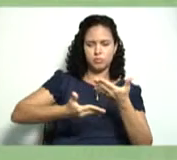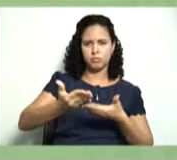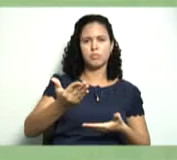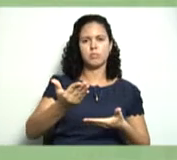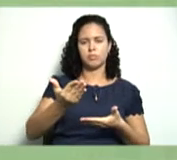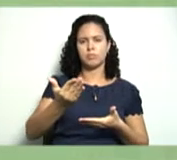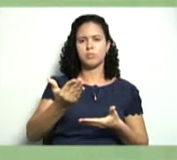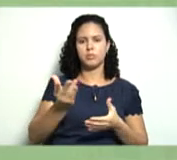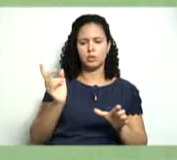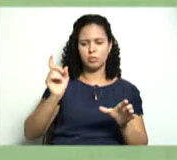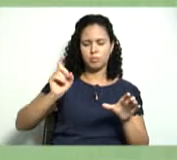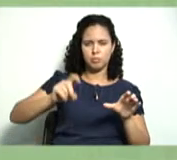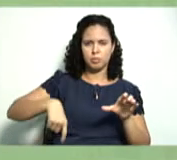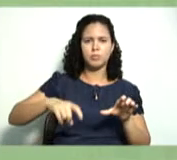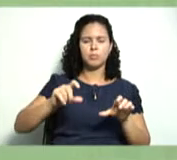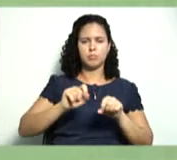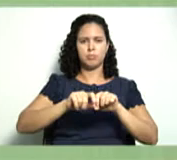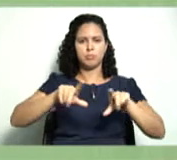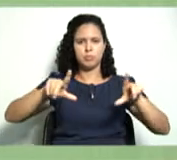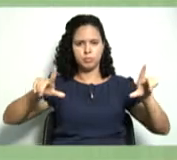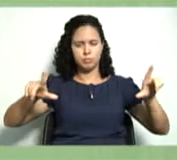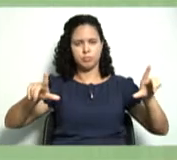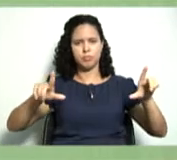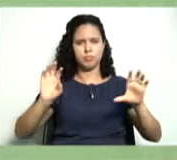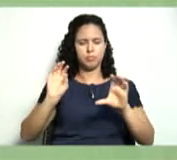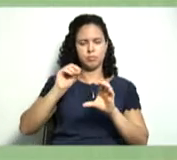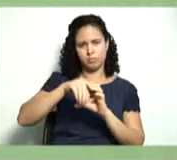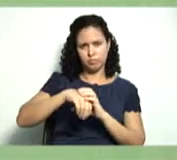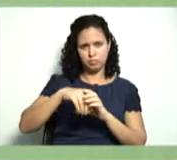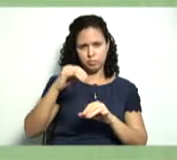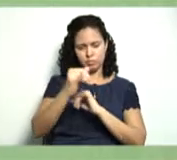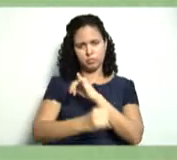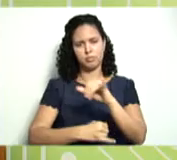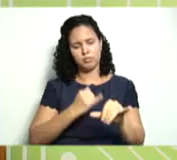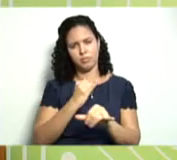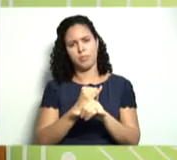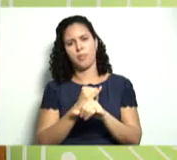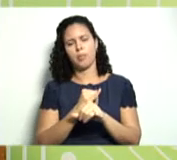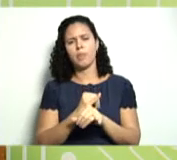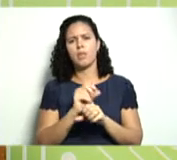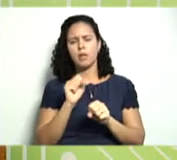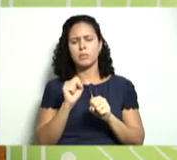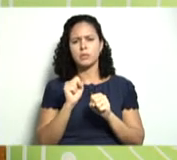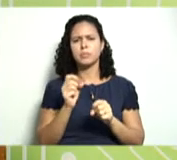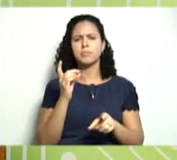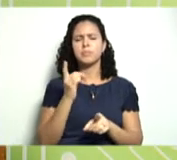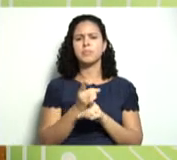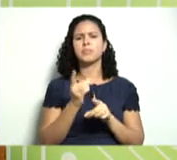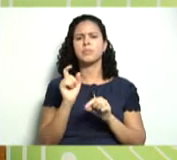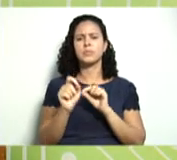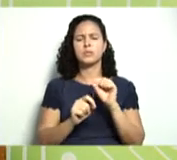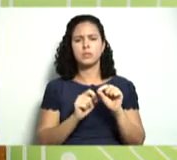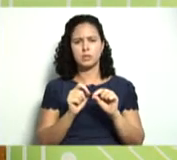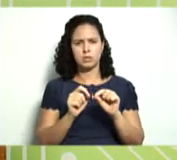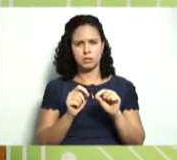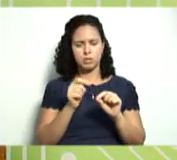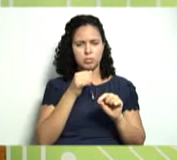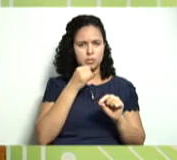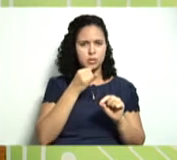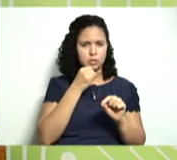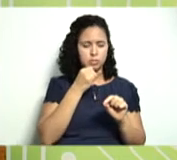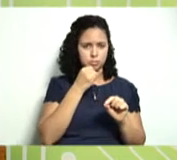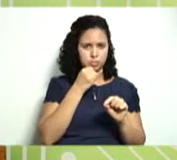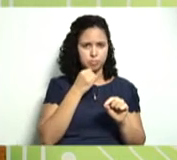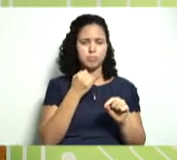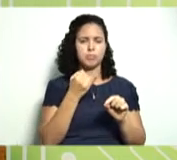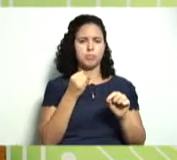algumas das opções da página web então assim vocês podem observar na hora que você acessa uma página antes dele tem lá